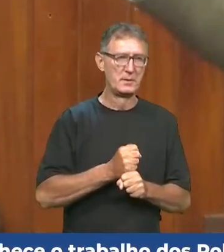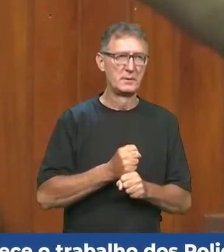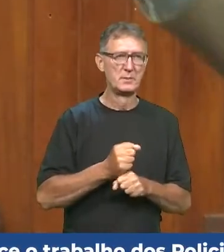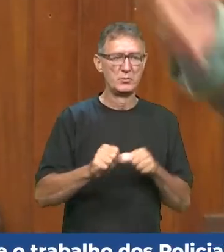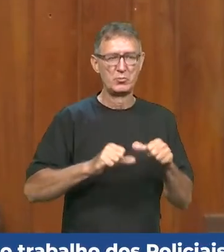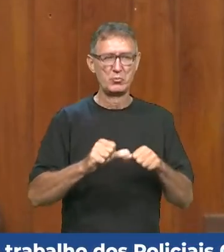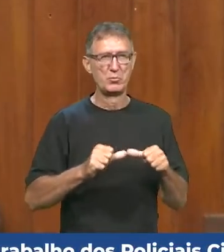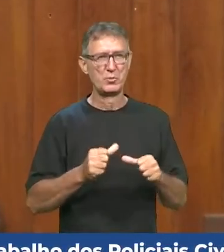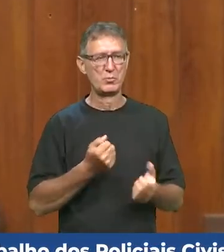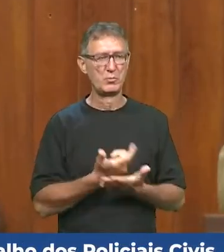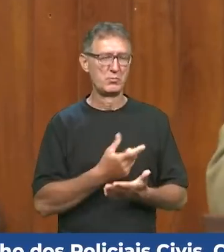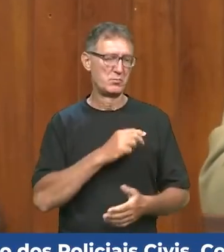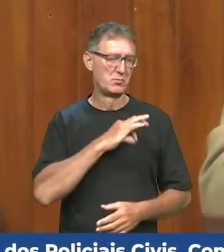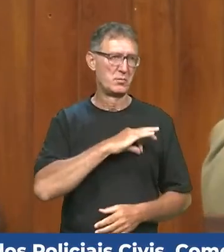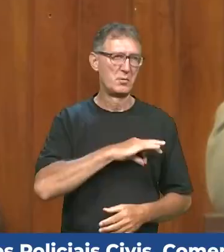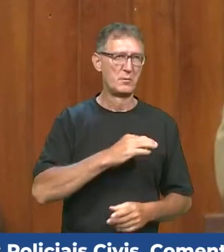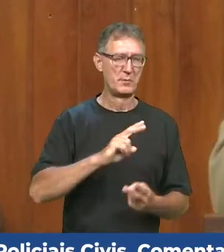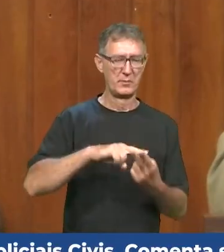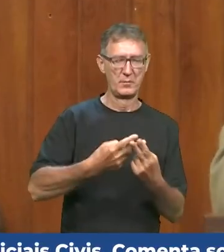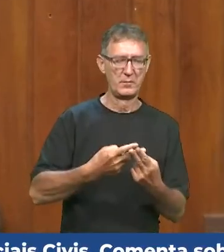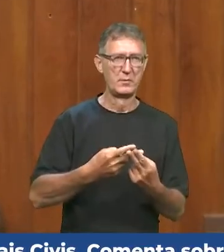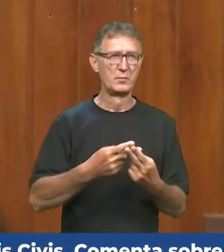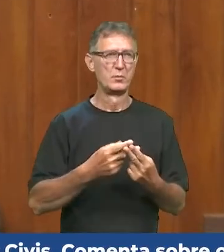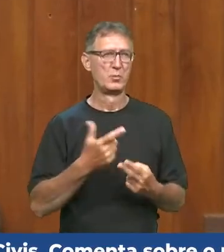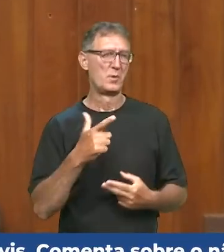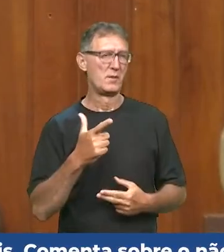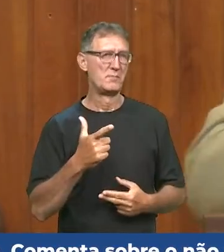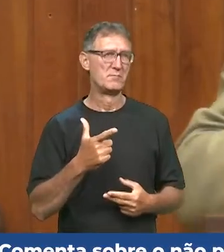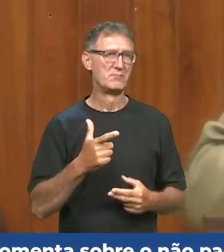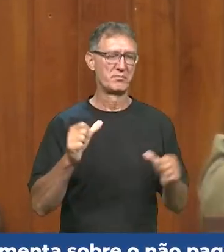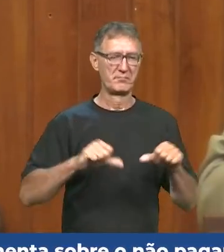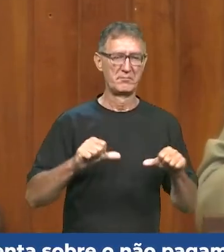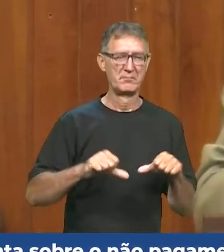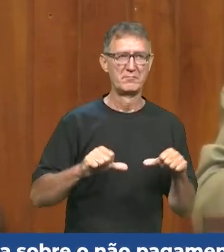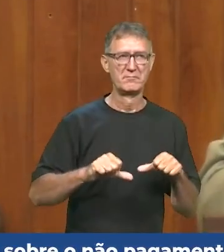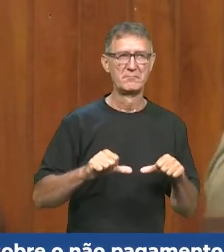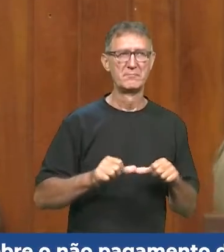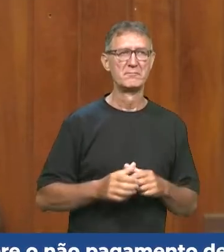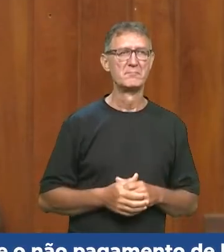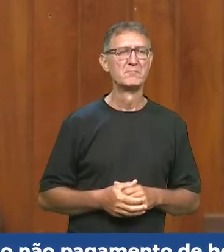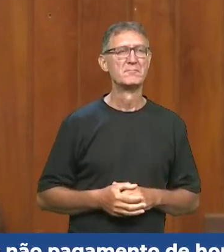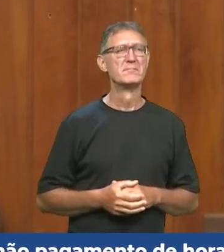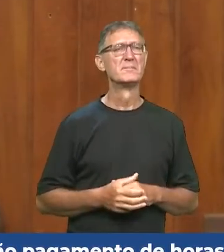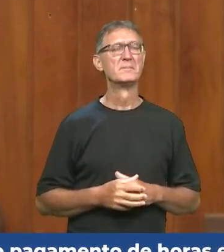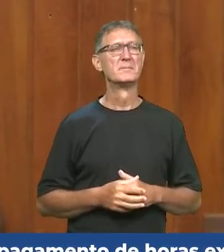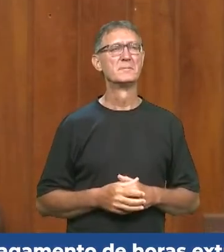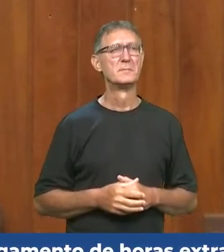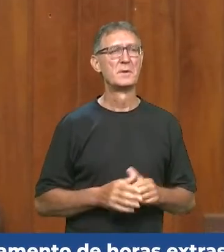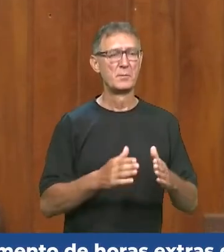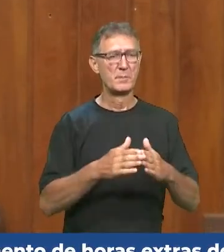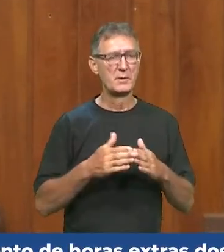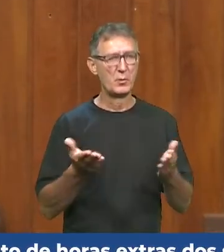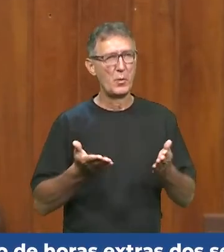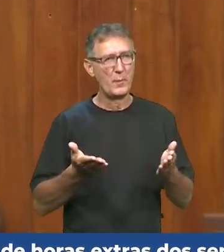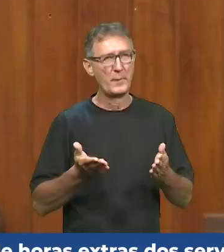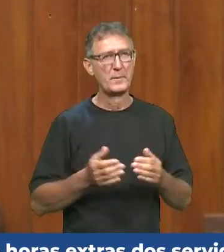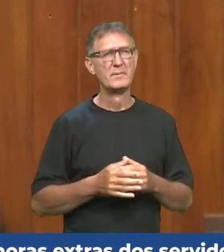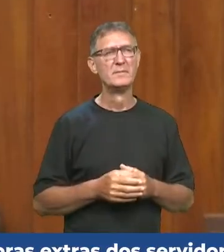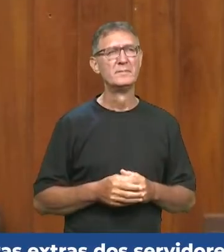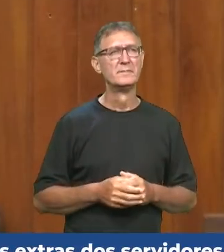de pagamento das horas extras, e a maioria deles estão todos no prejuízo. Então, peço aqui,